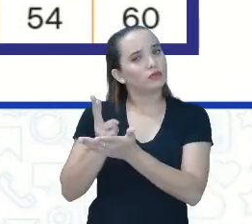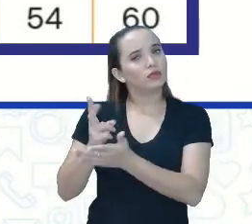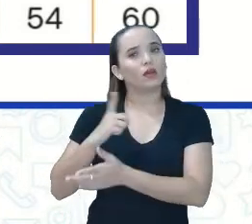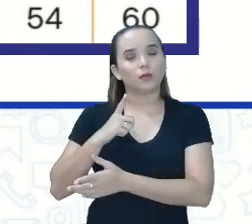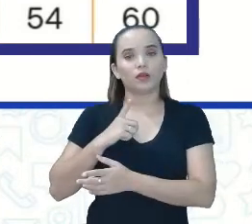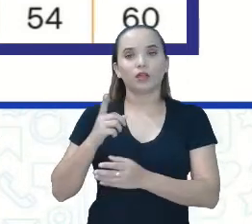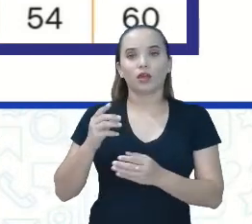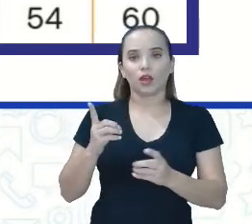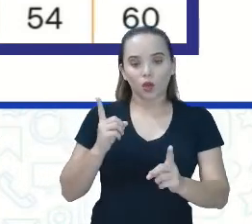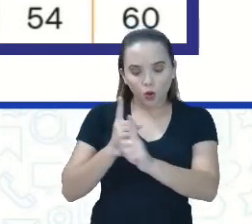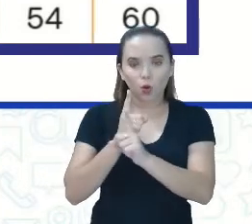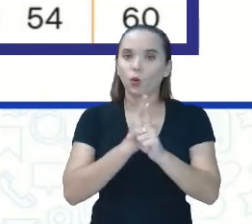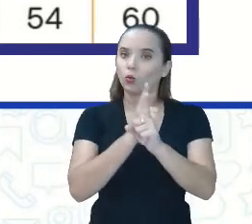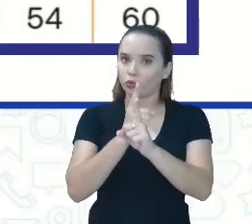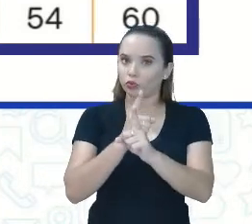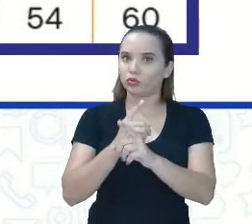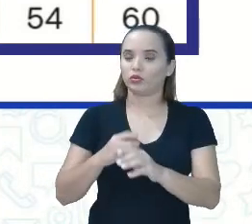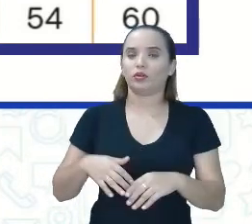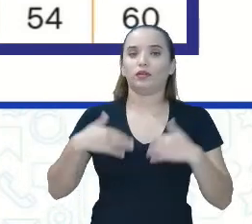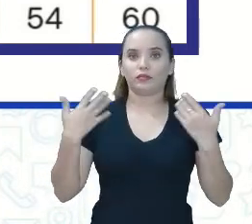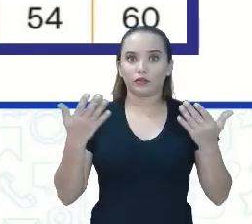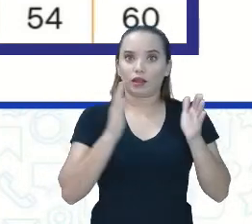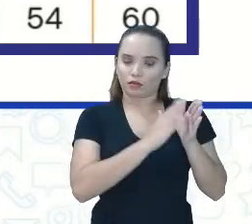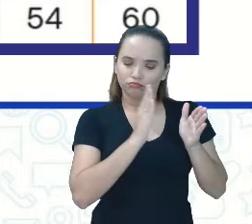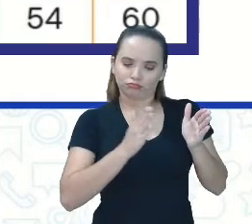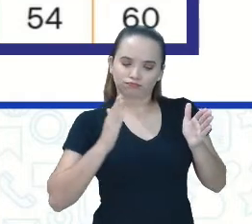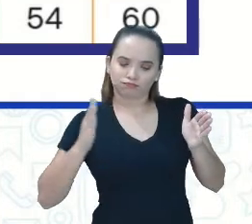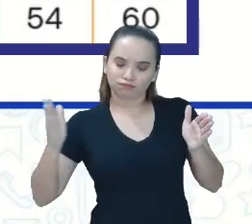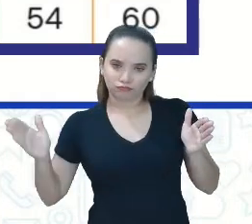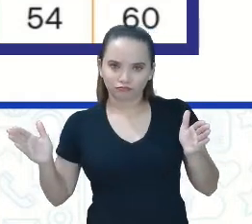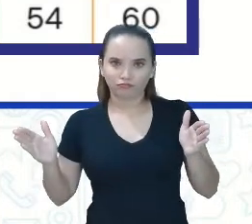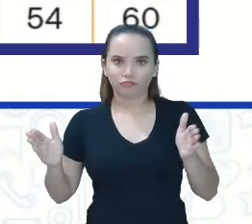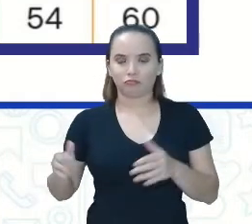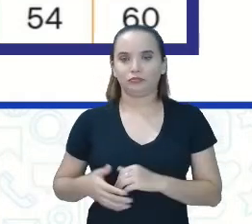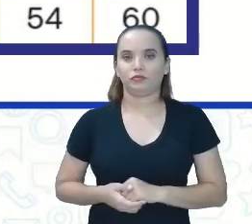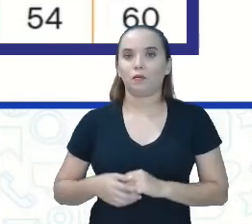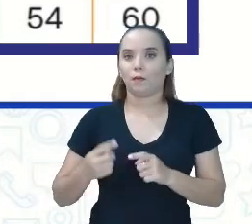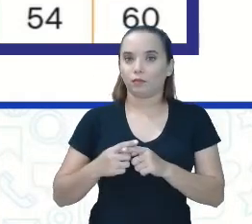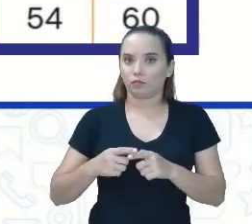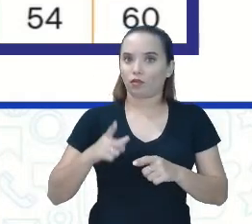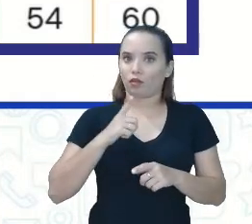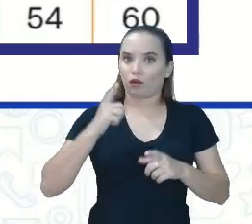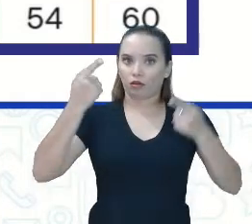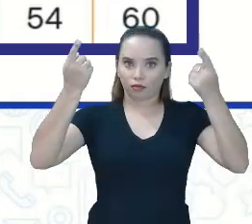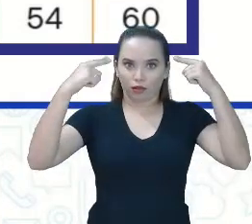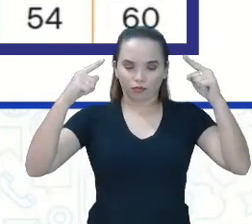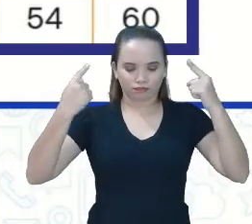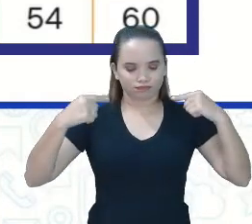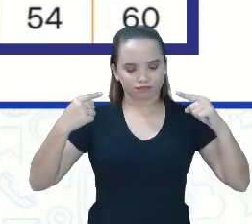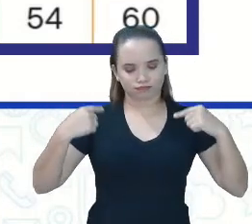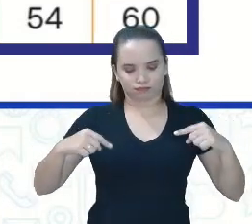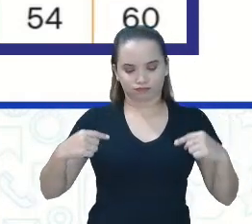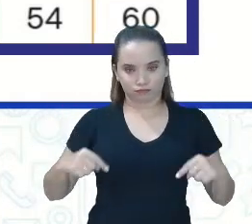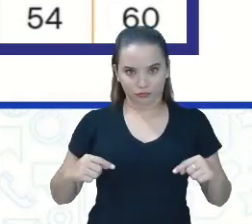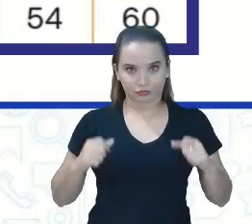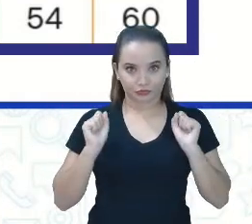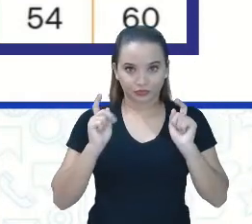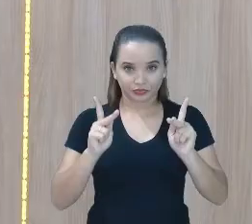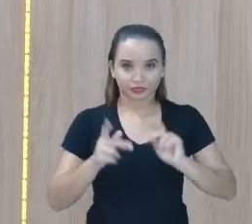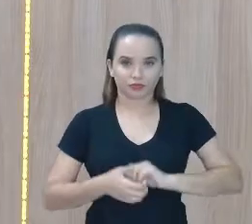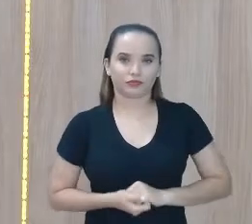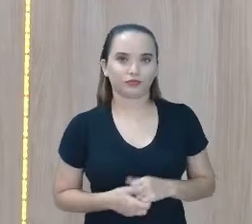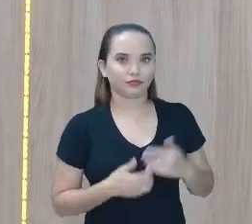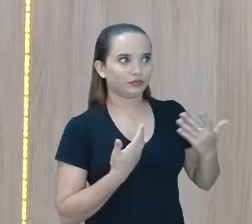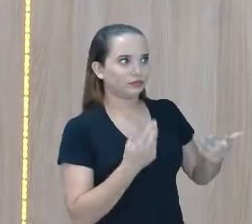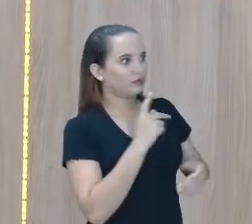encontrar o próximo número aqui dessa sequência que aparece aí nas linhas, certo? Vilma, quando eu